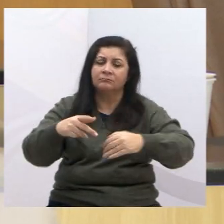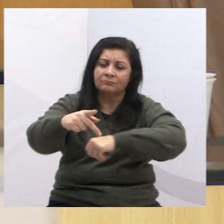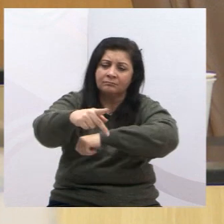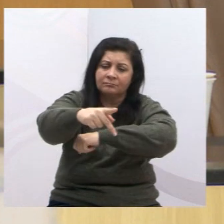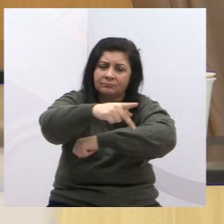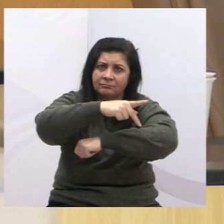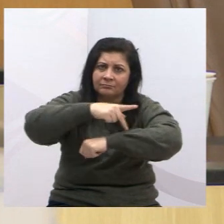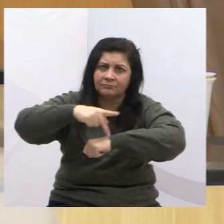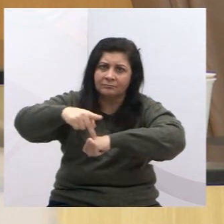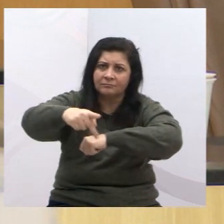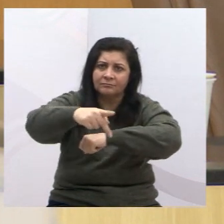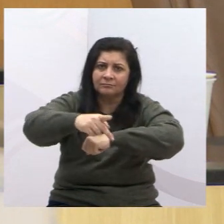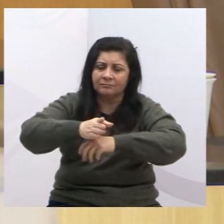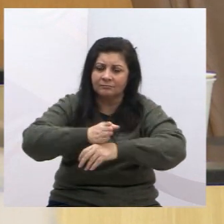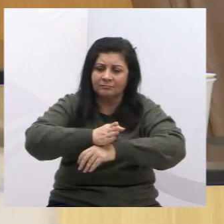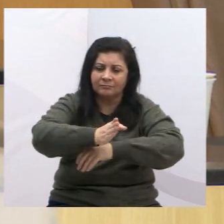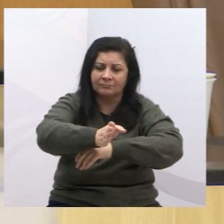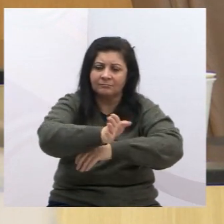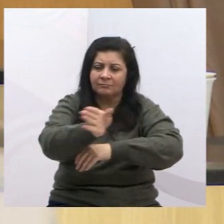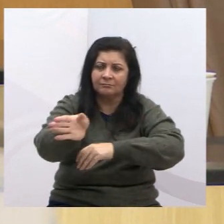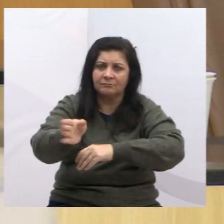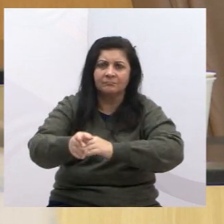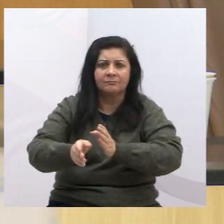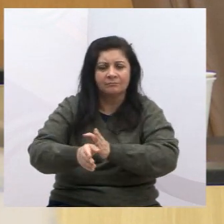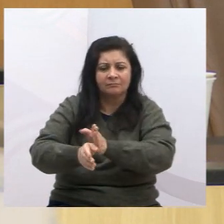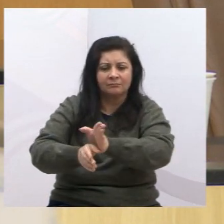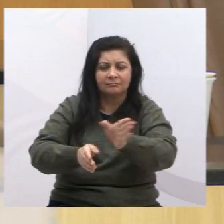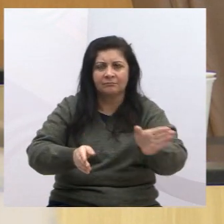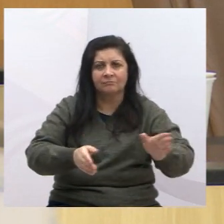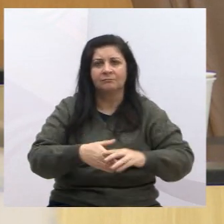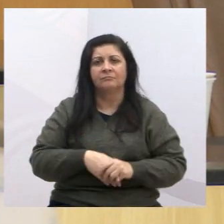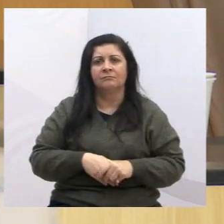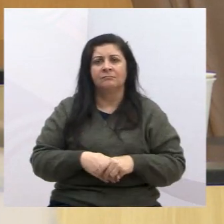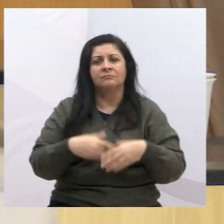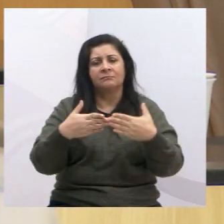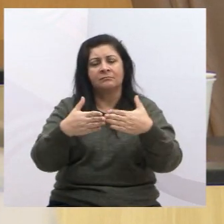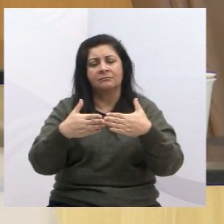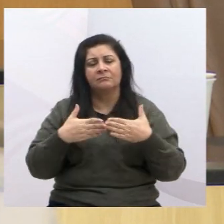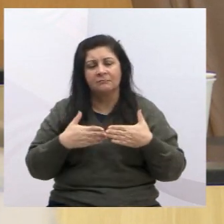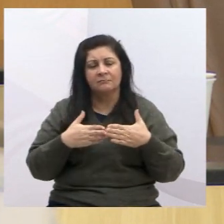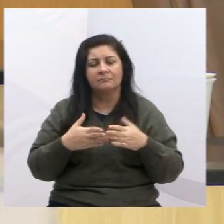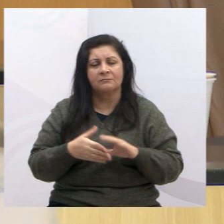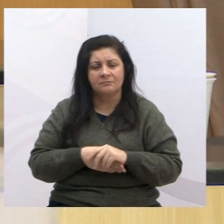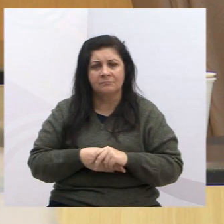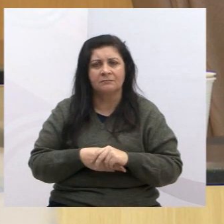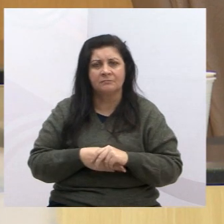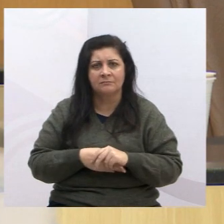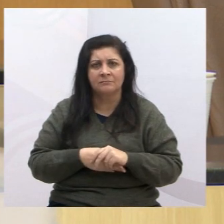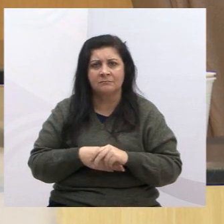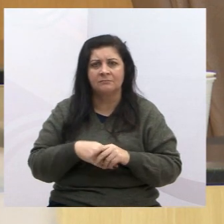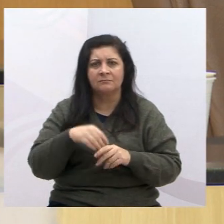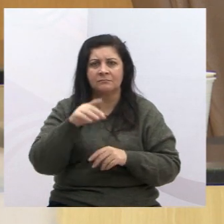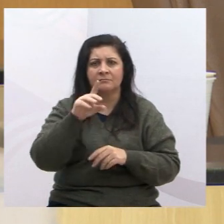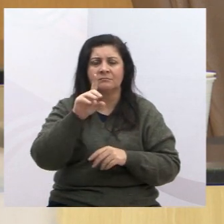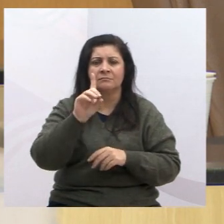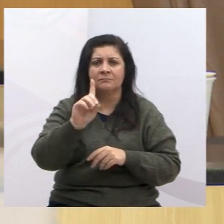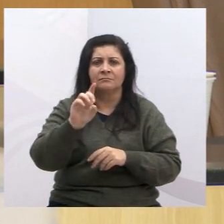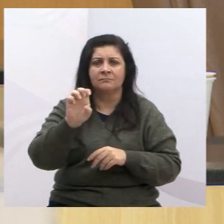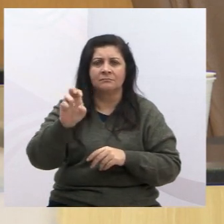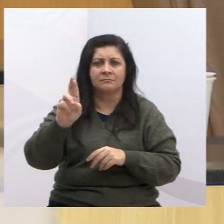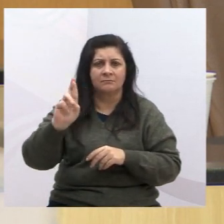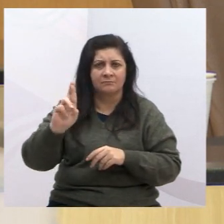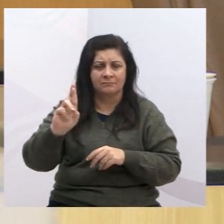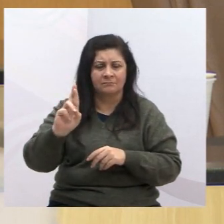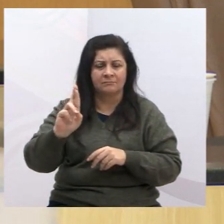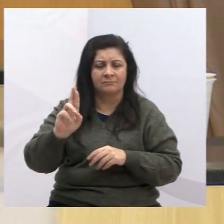rotatória. Assim sendo, muito respeitosamente, recorremos à compreensão e aos préstimos desse Departamento de Estrada e Rodagem do Estado de São